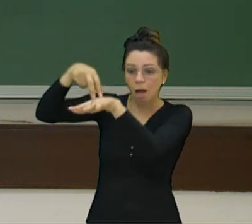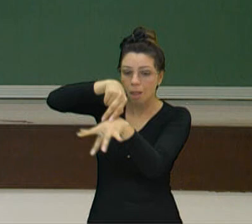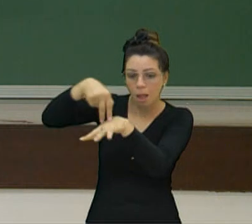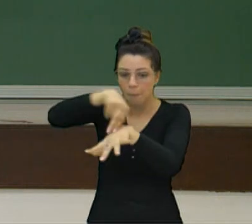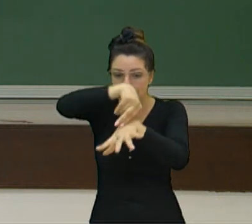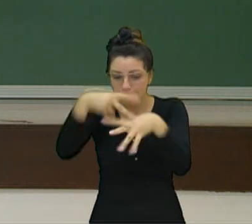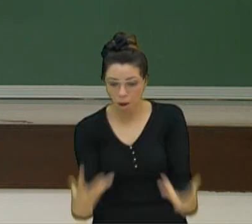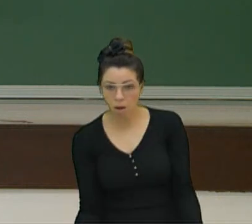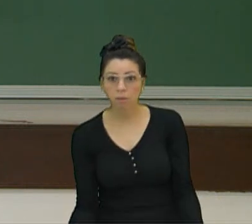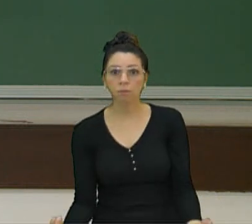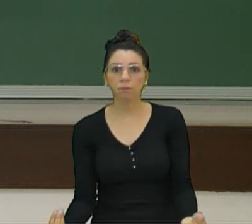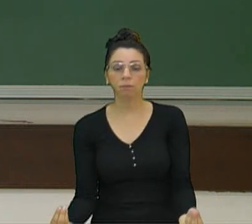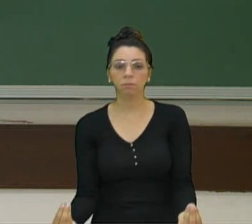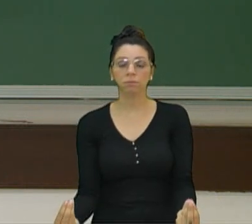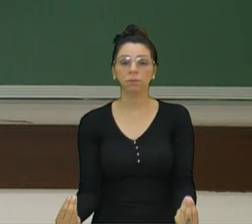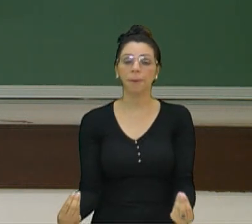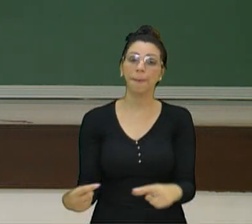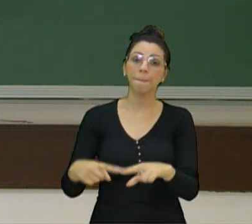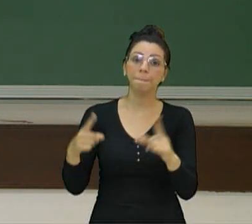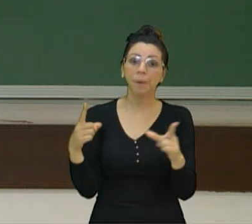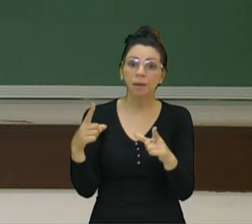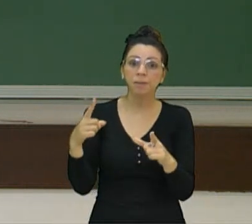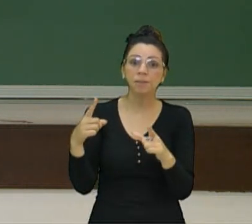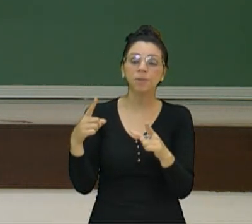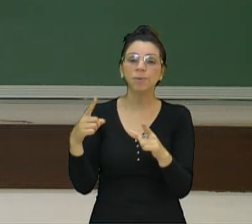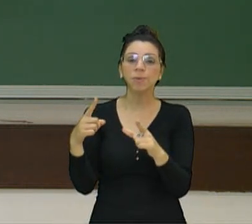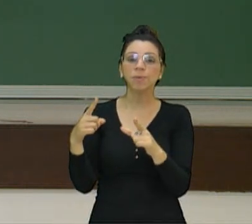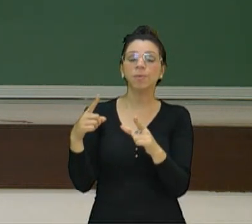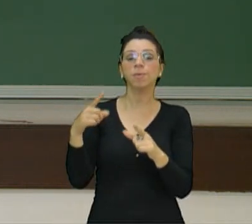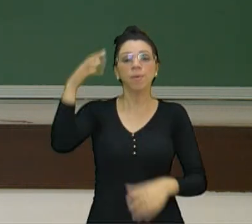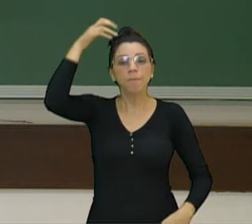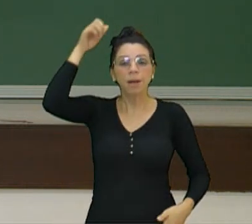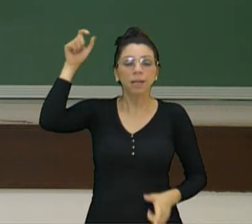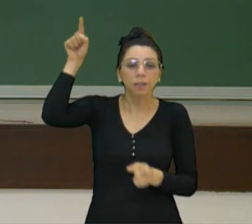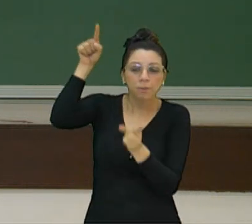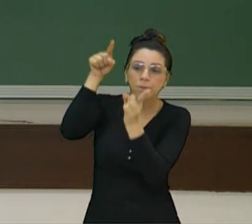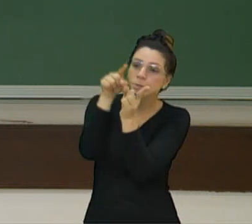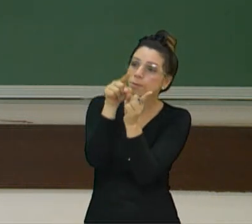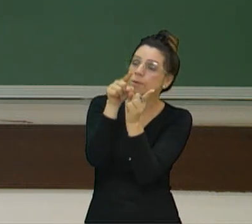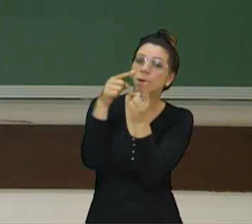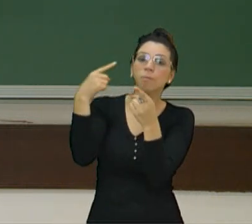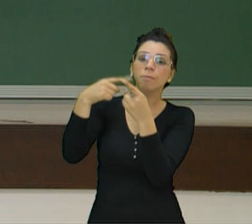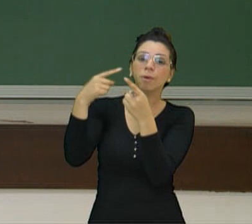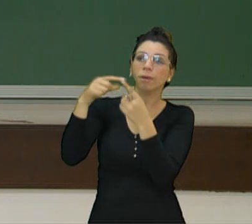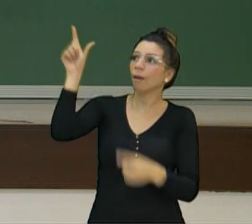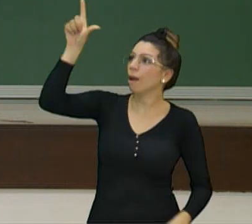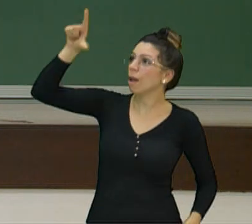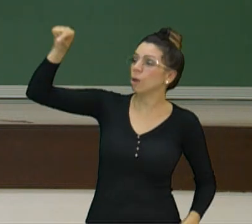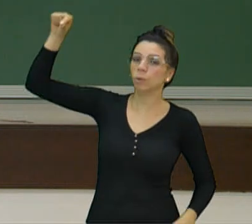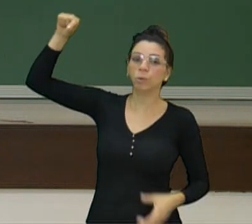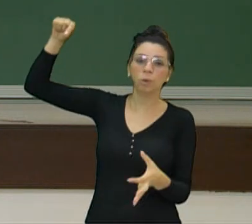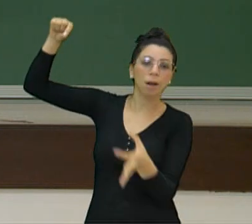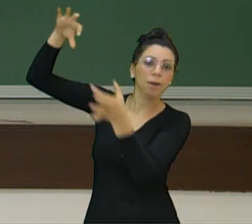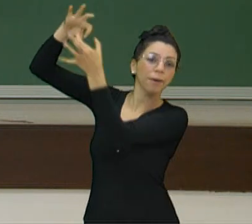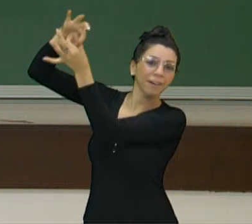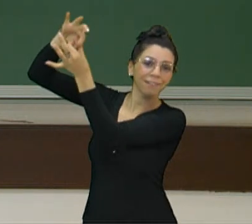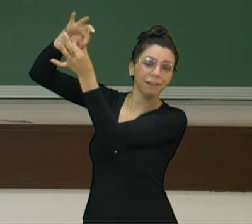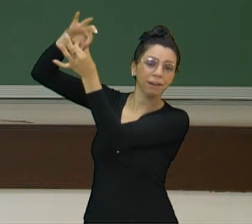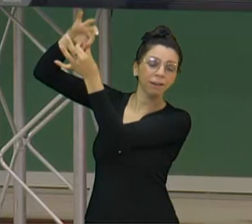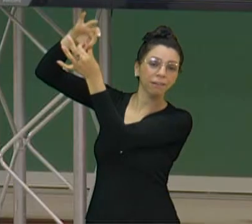todos para o chão, exceto o macaquinho pequenininho, porque a Lua segurou a mão dele e ele ficou lá em